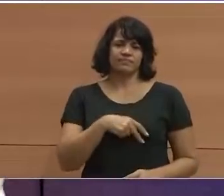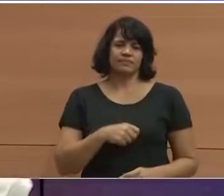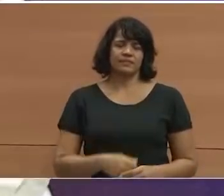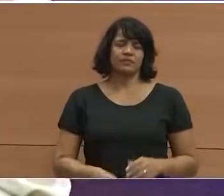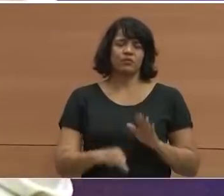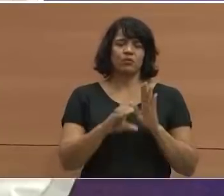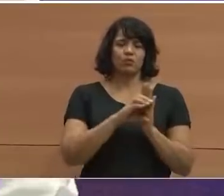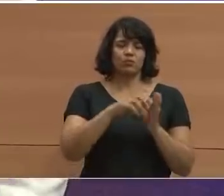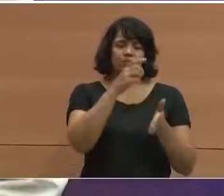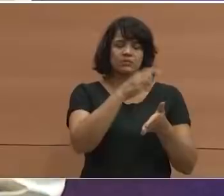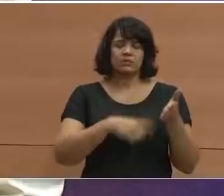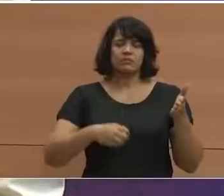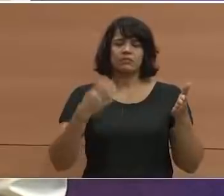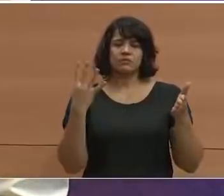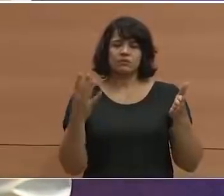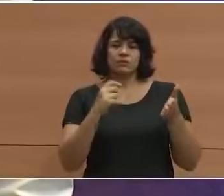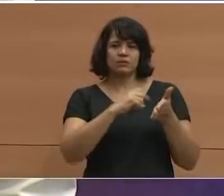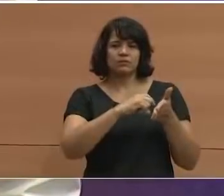Versículo